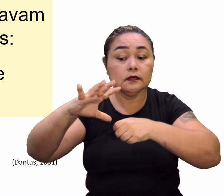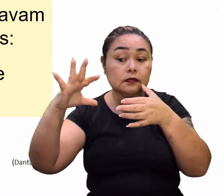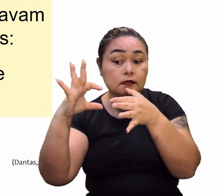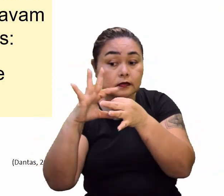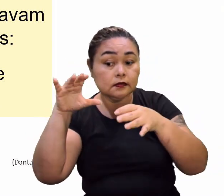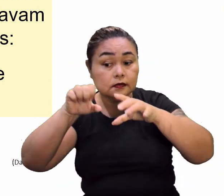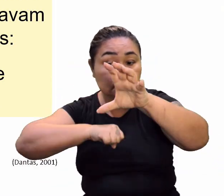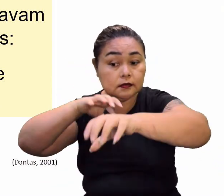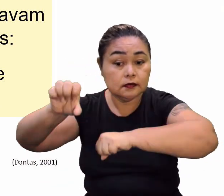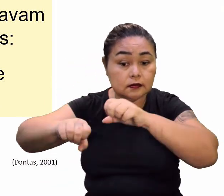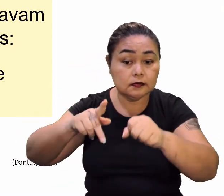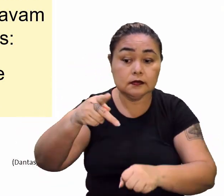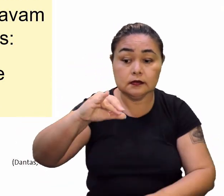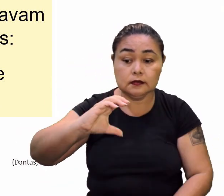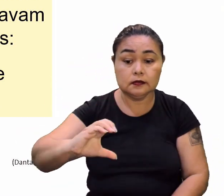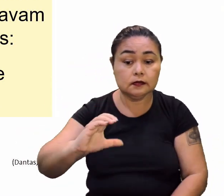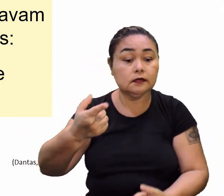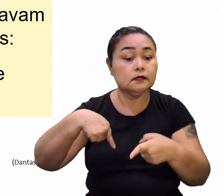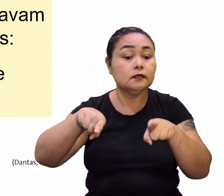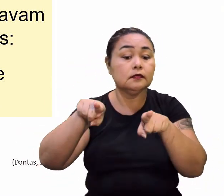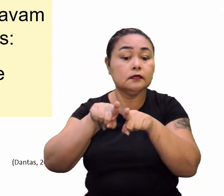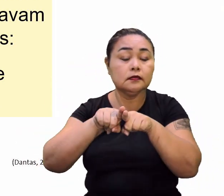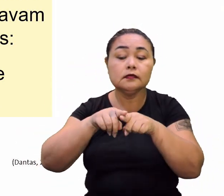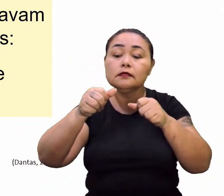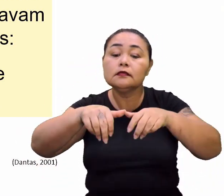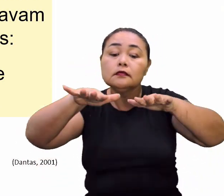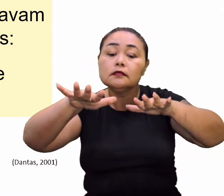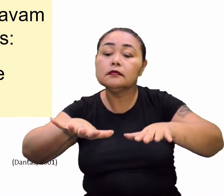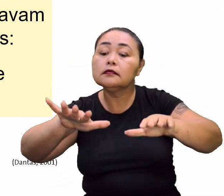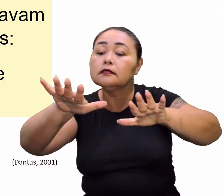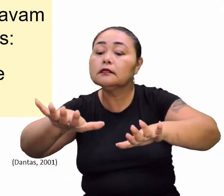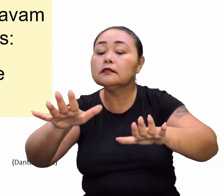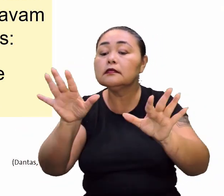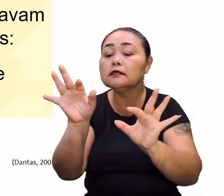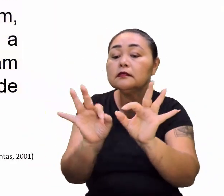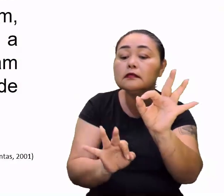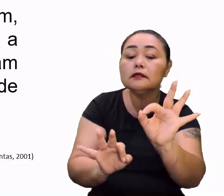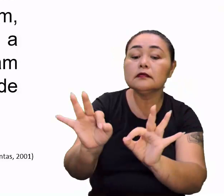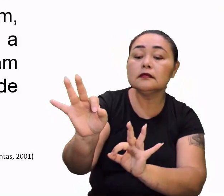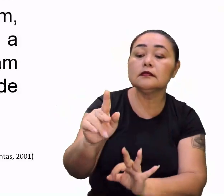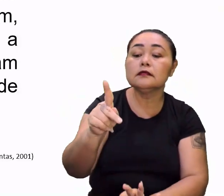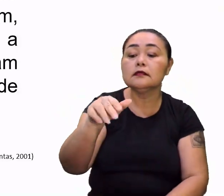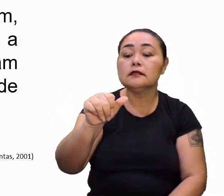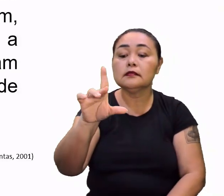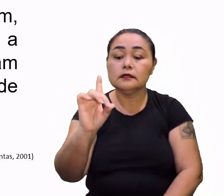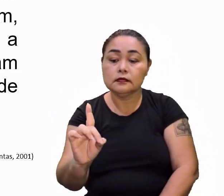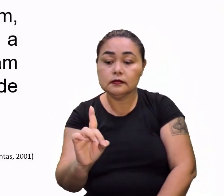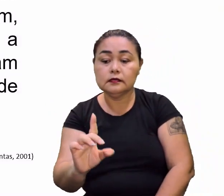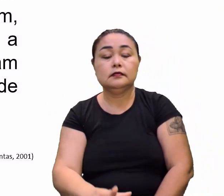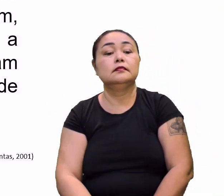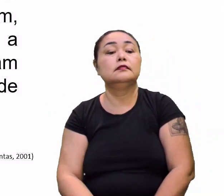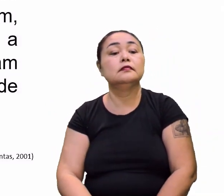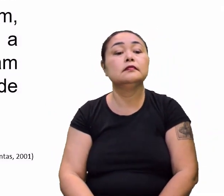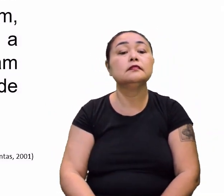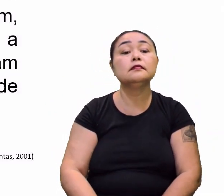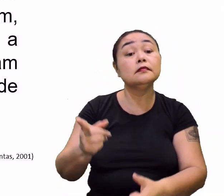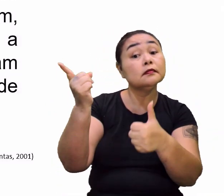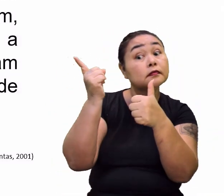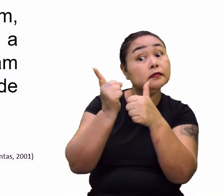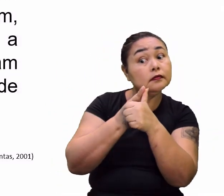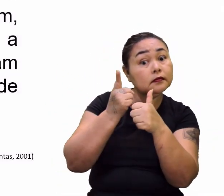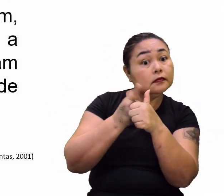de colonização, o PIC, e o projeto de assentamento dirigido. O PAD. Isso. O